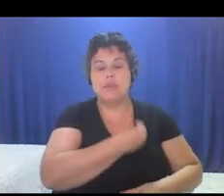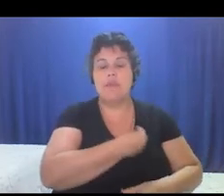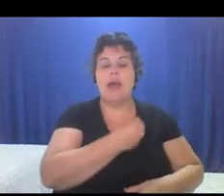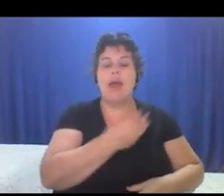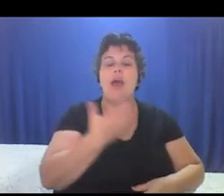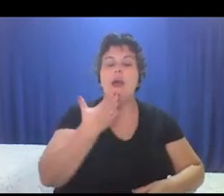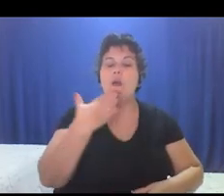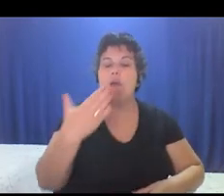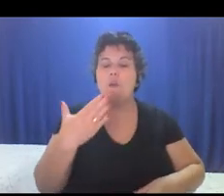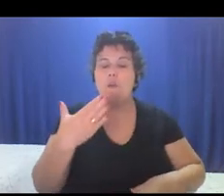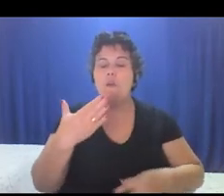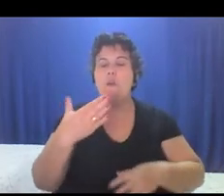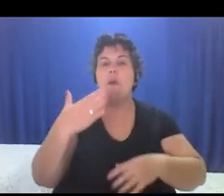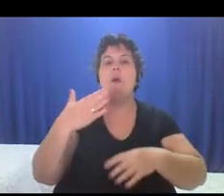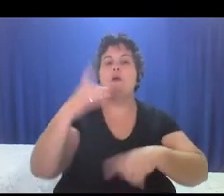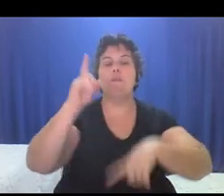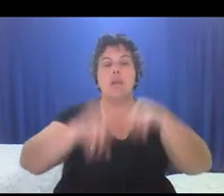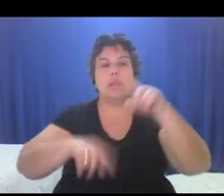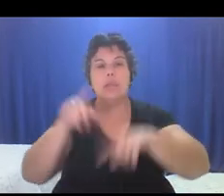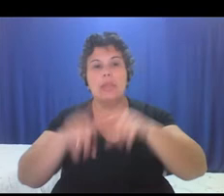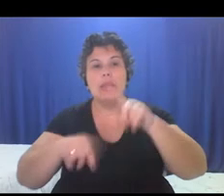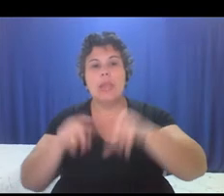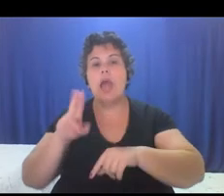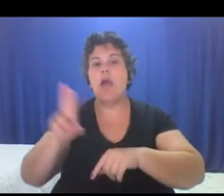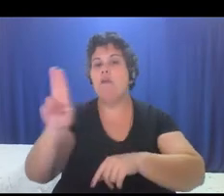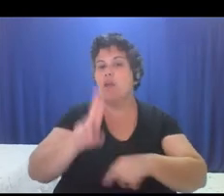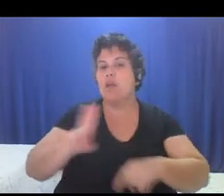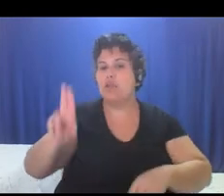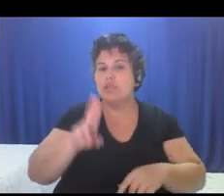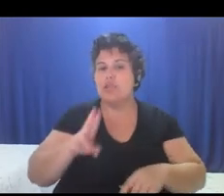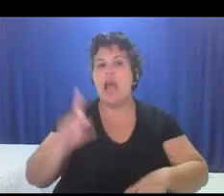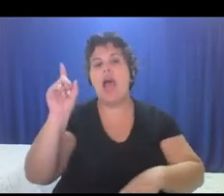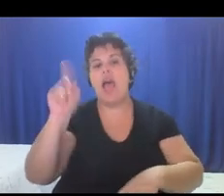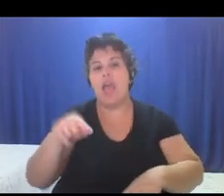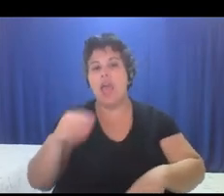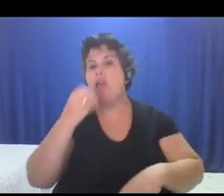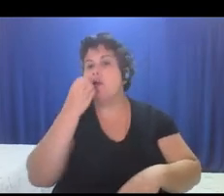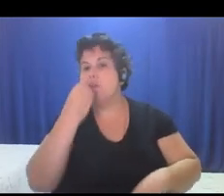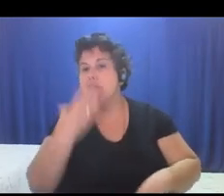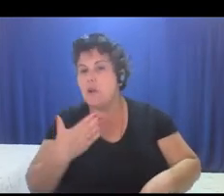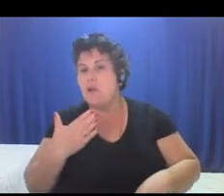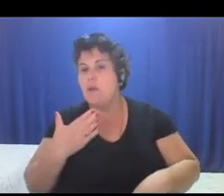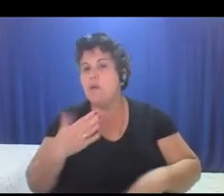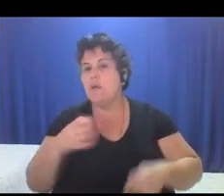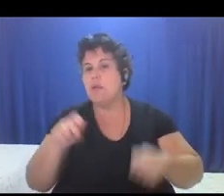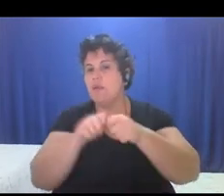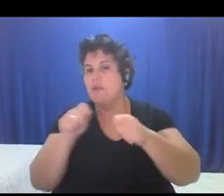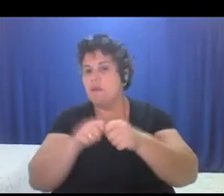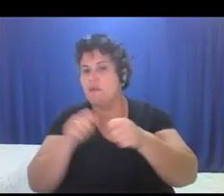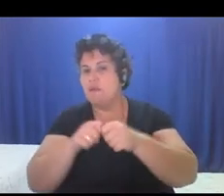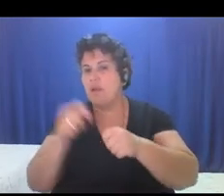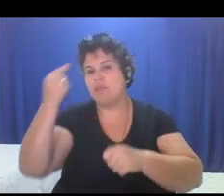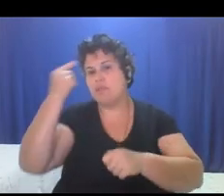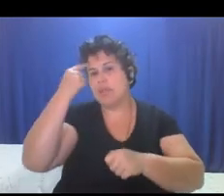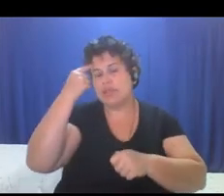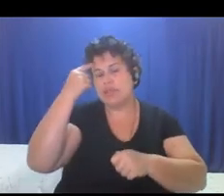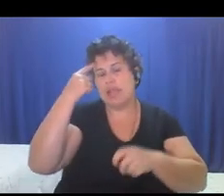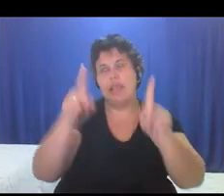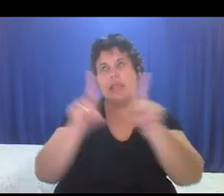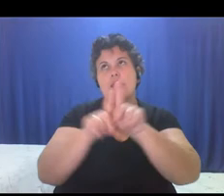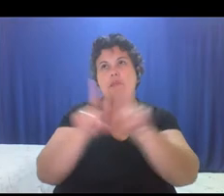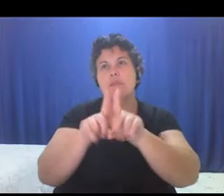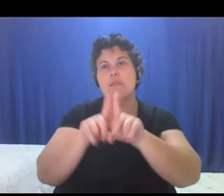estar usando. Então eu acho que isso acaba deixando muito, muito empolgante, fazendo brilhar os olhos das nossas